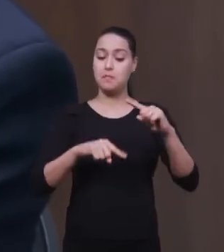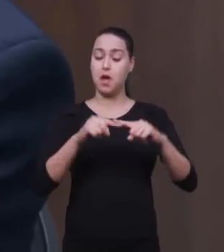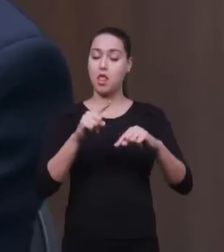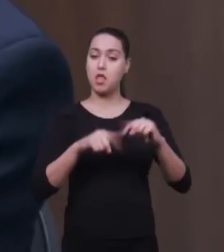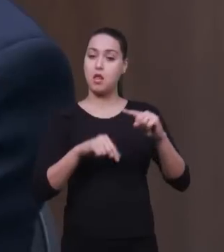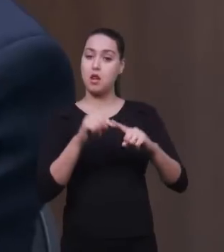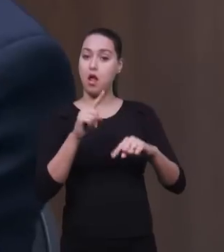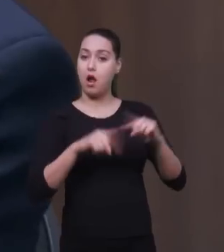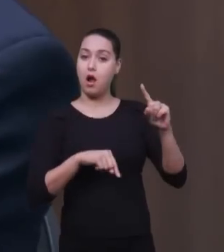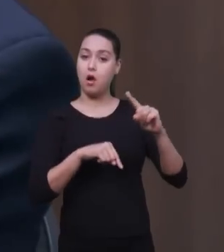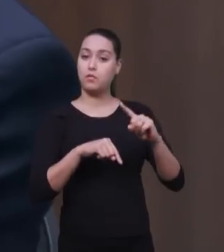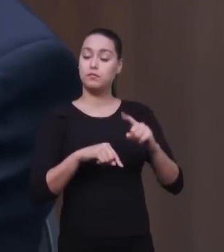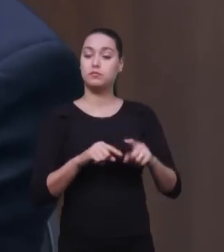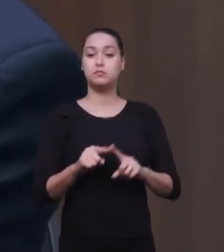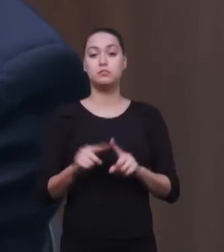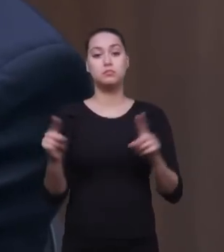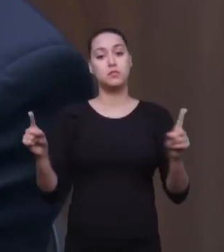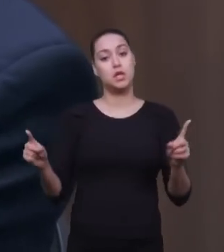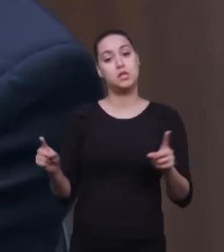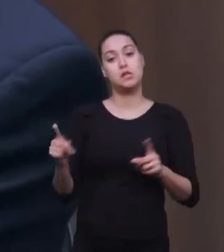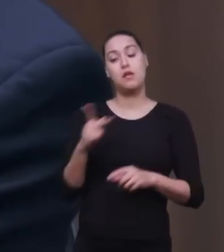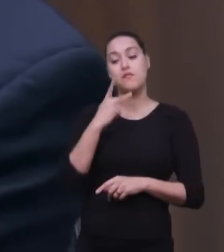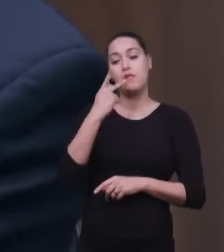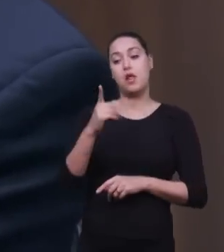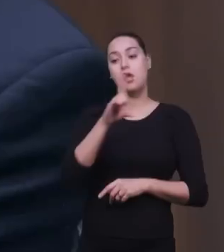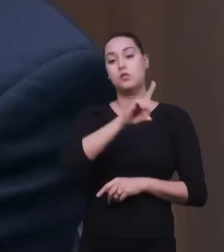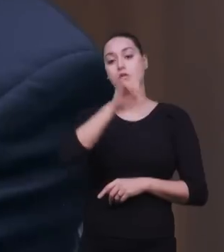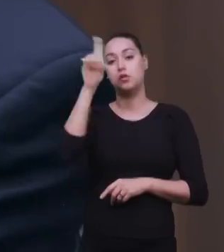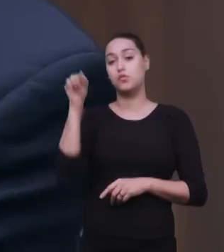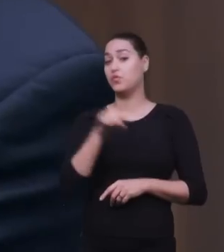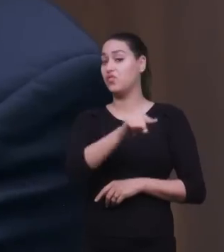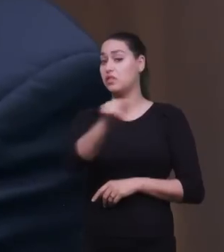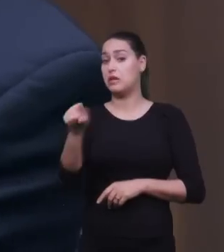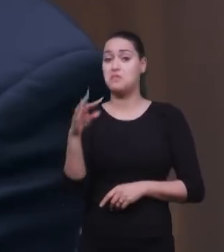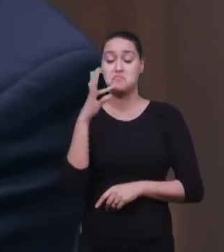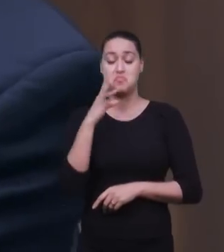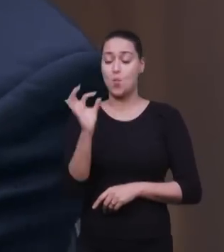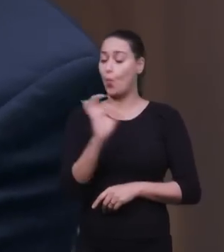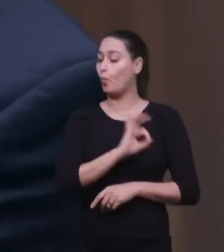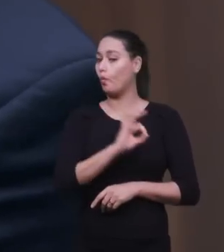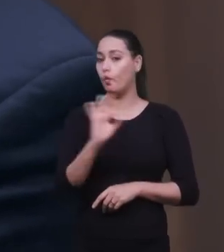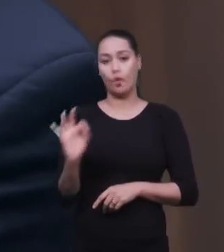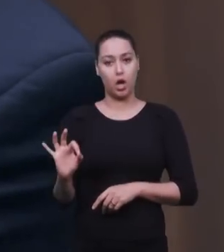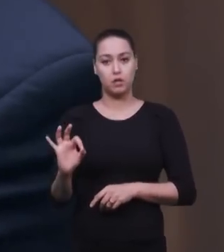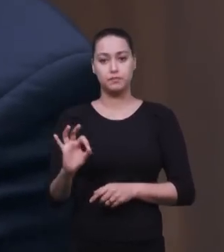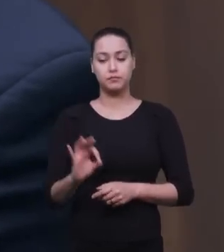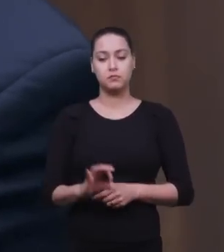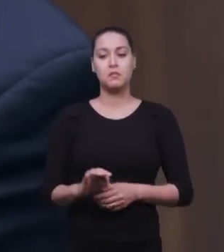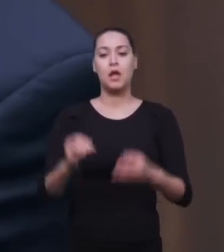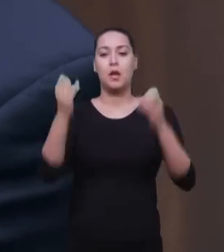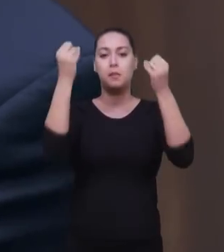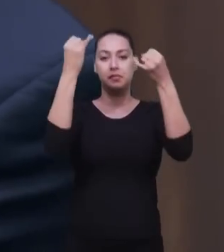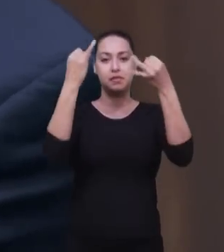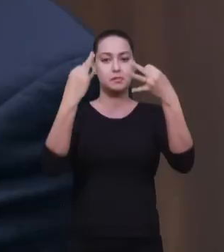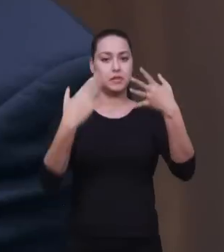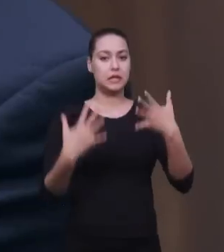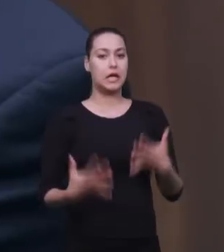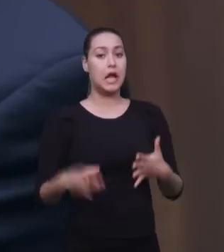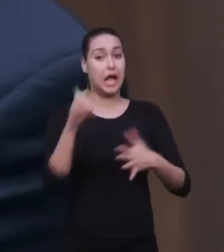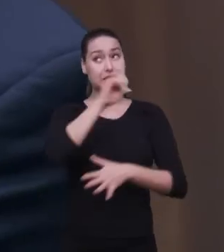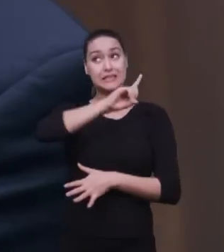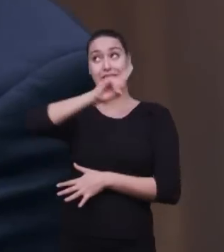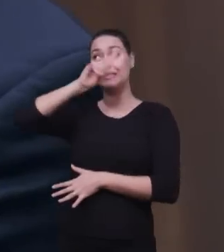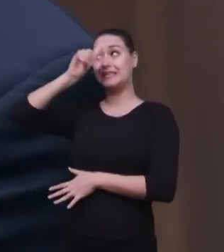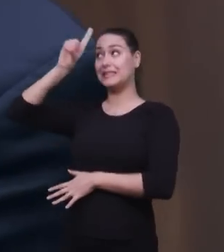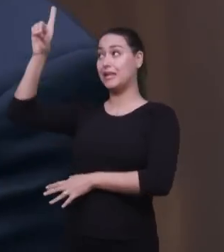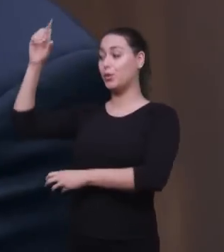aqui, é material, mas eu quero falar para vocês a respeito de um Deus que vocês não conhecem, que é esse que vocês não conhecem. E ele começou a falar então